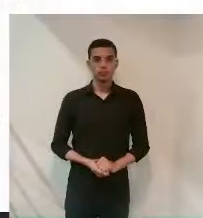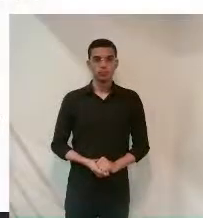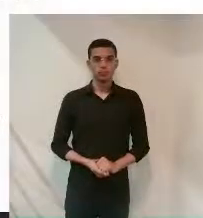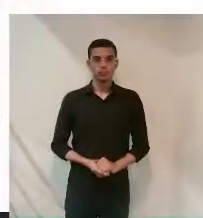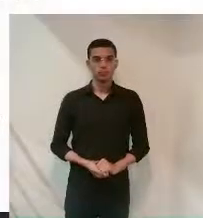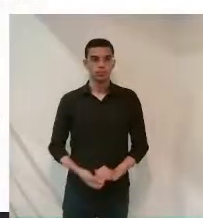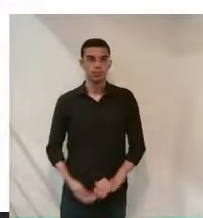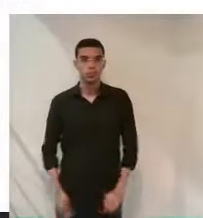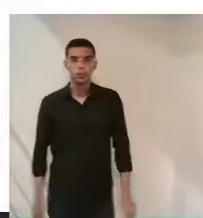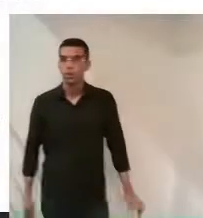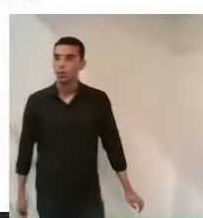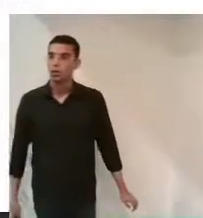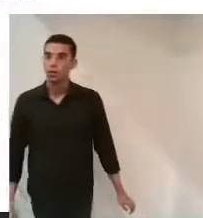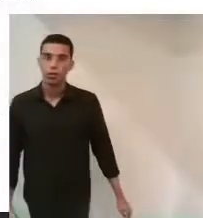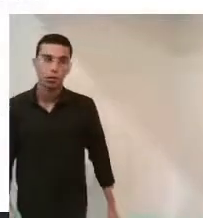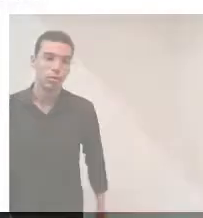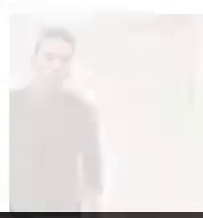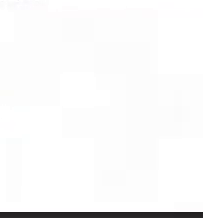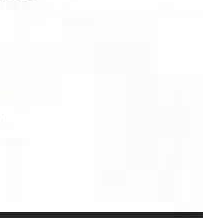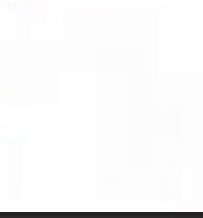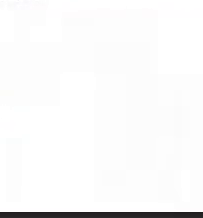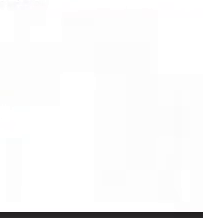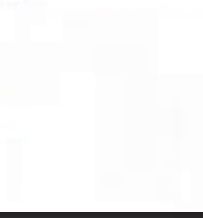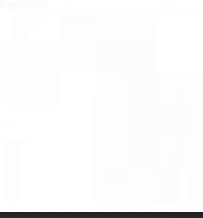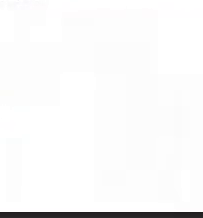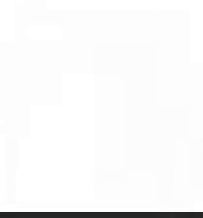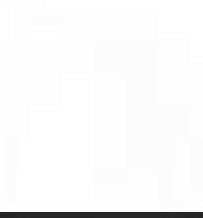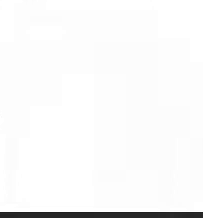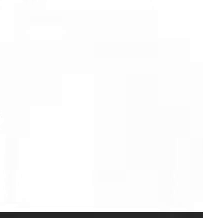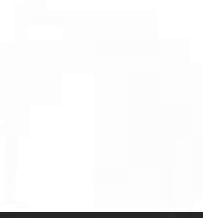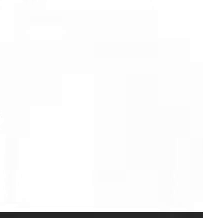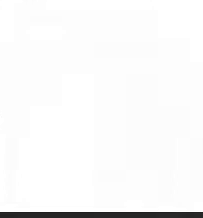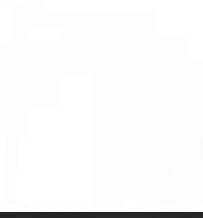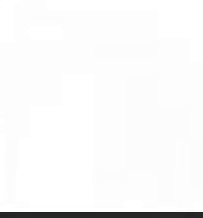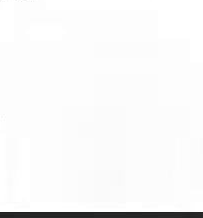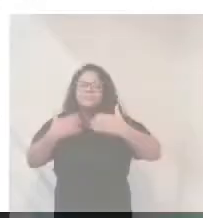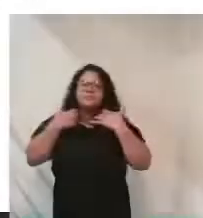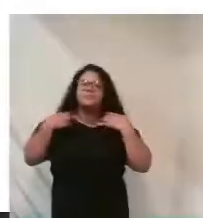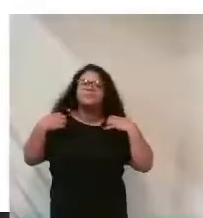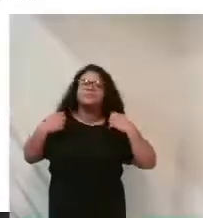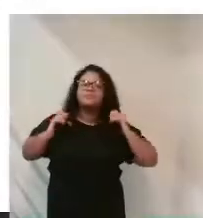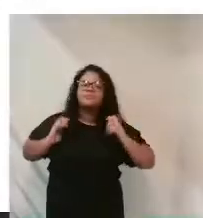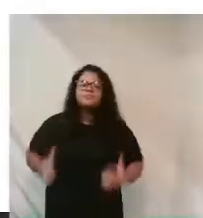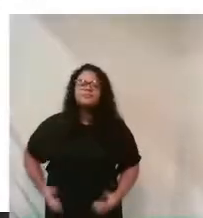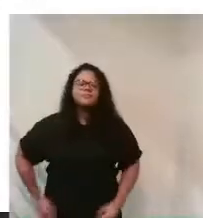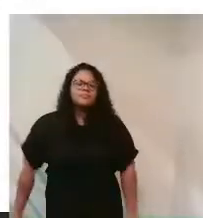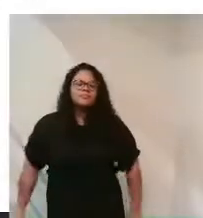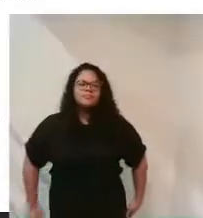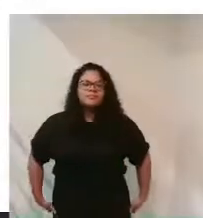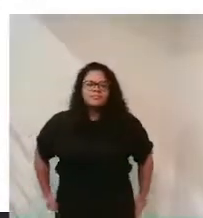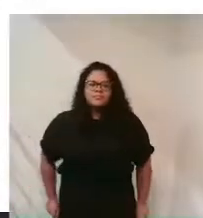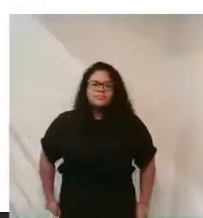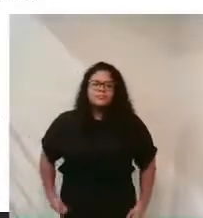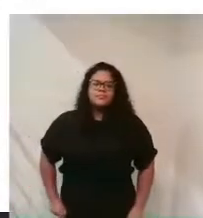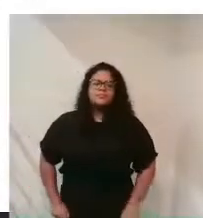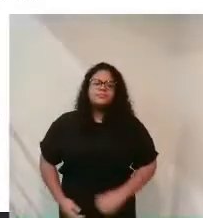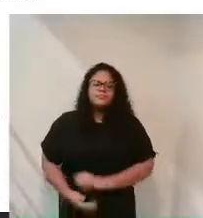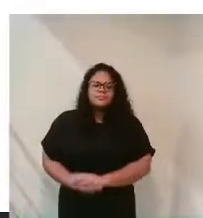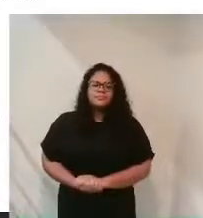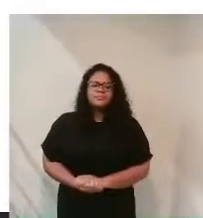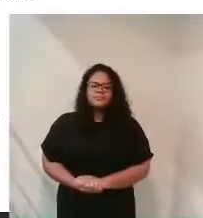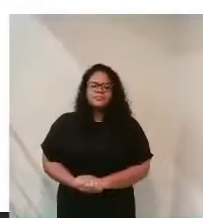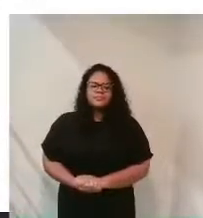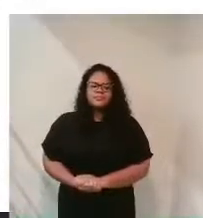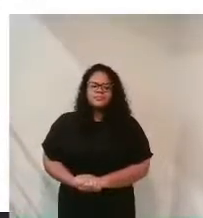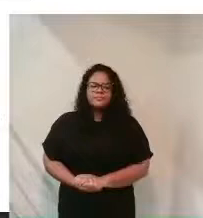cooperativas parceiras, 226 pontos de recebimento, 37 entrepostos, uma central mecanizada vinculada. A